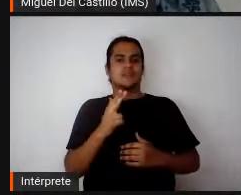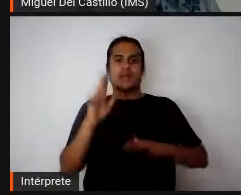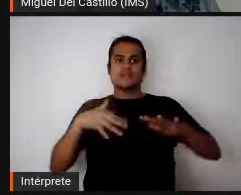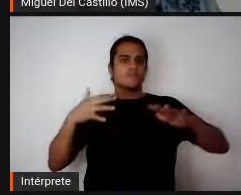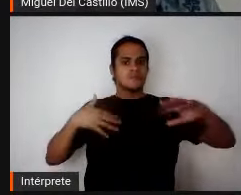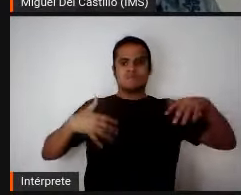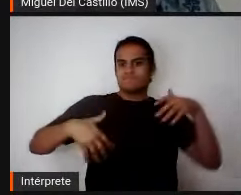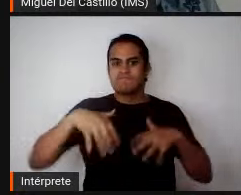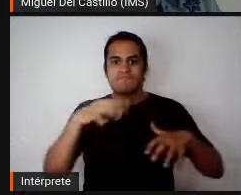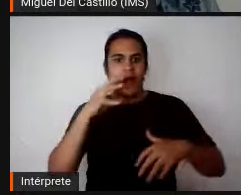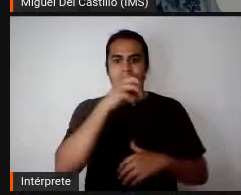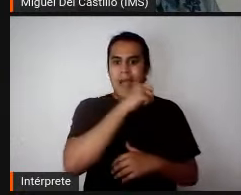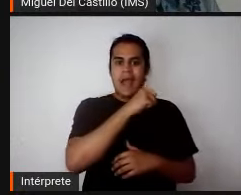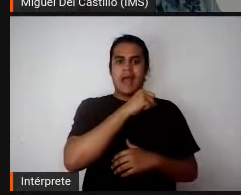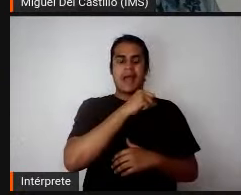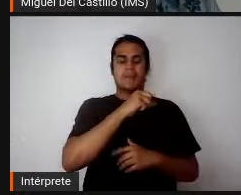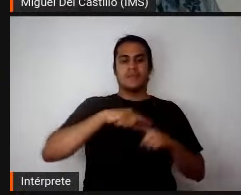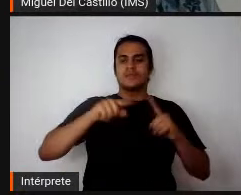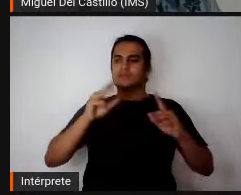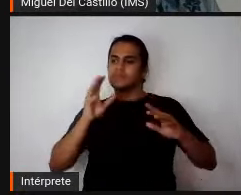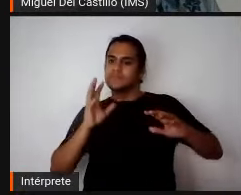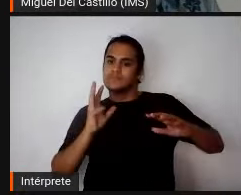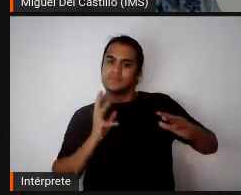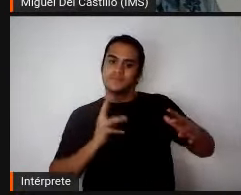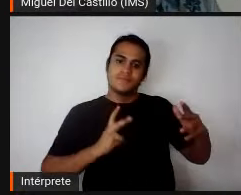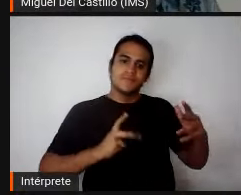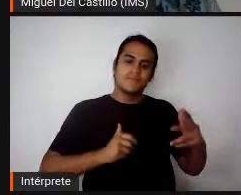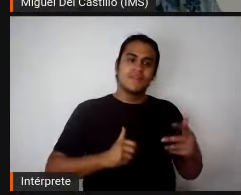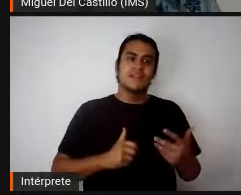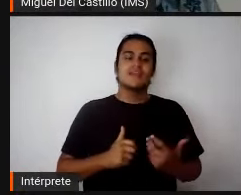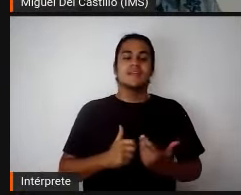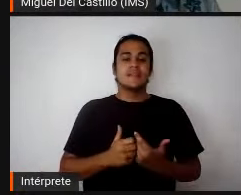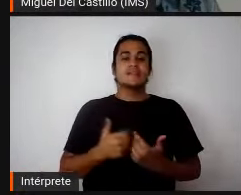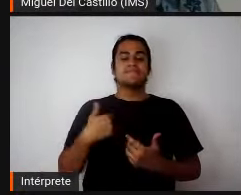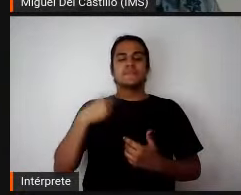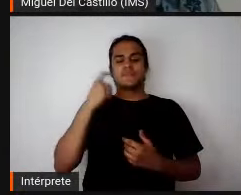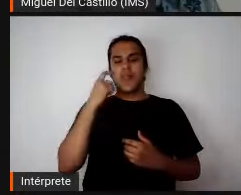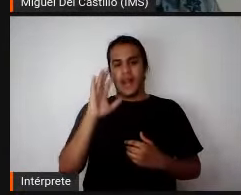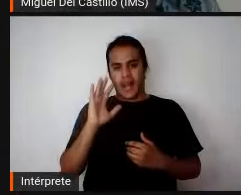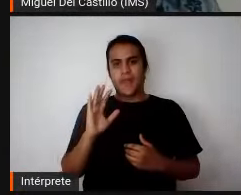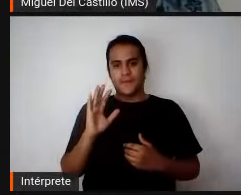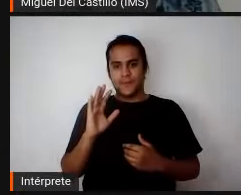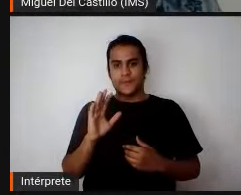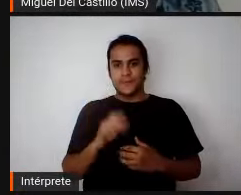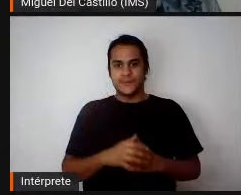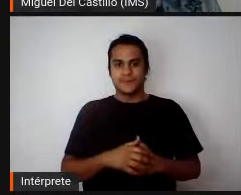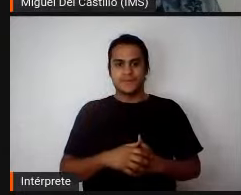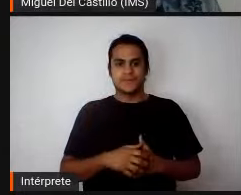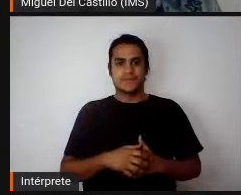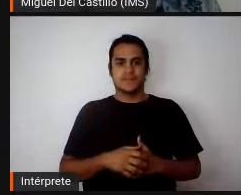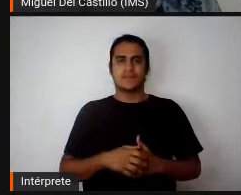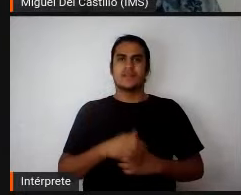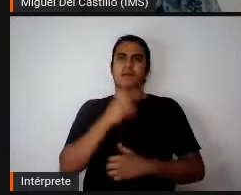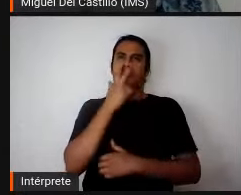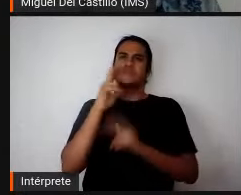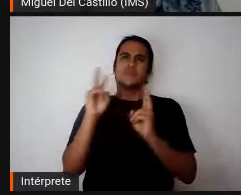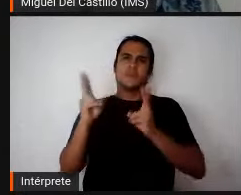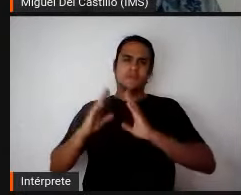energético, às vezes calmo. Mas eu me lembro, fazia nessa casa, nessa